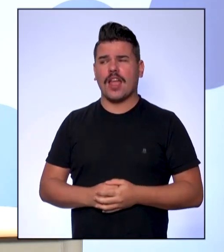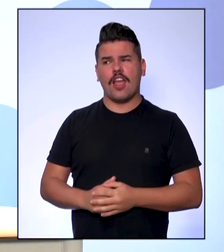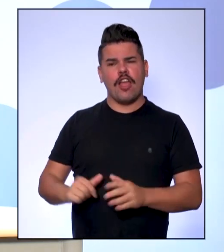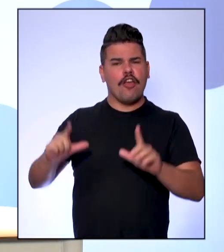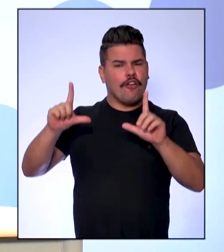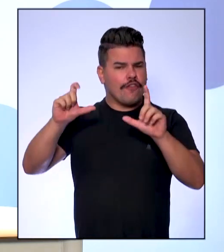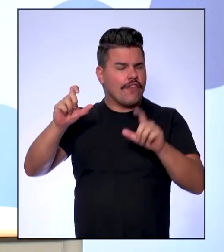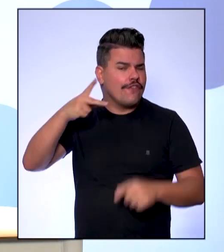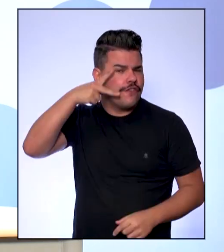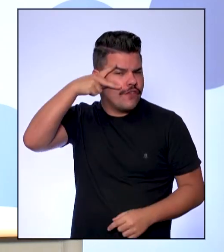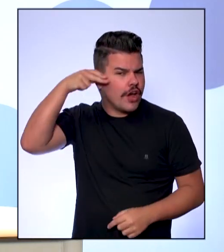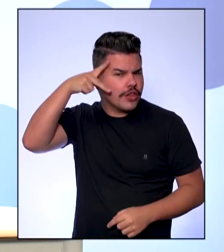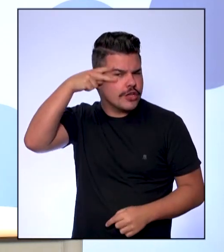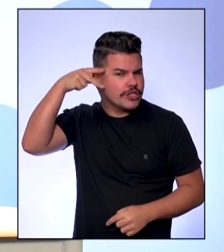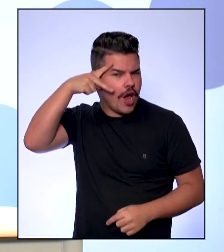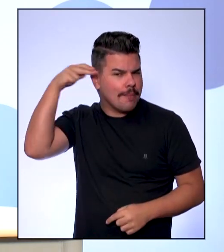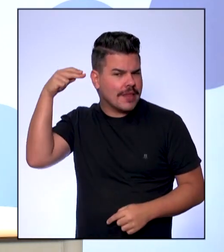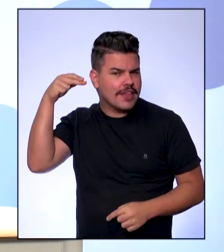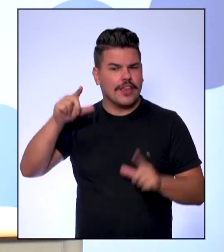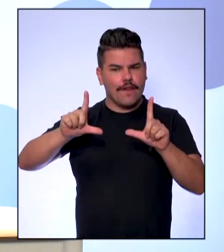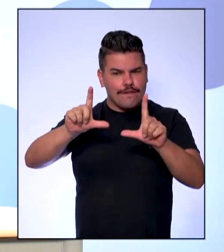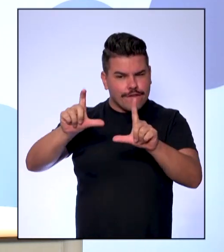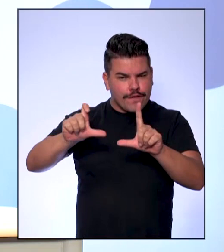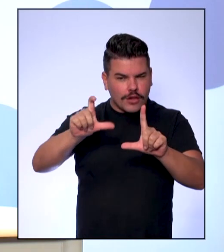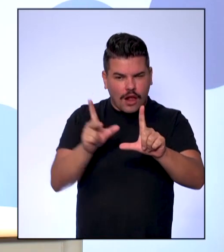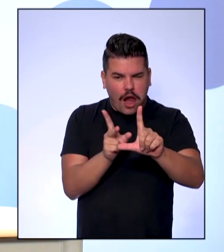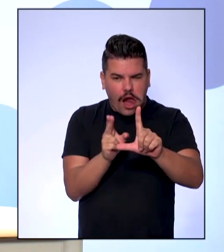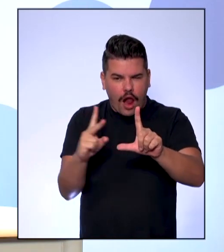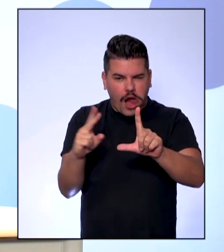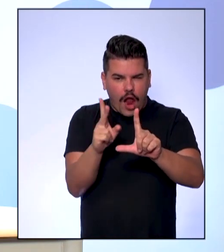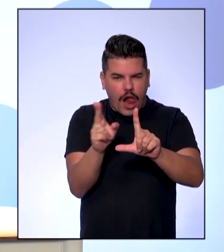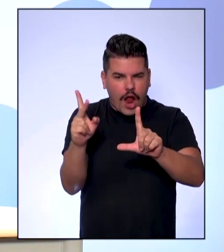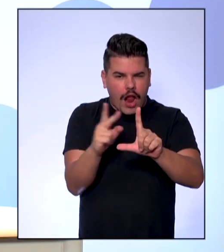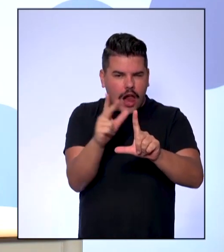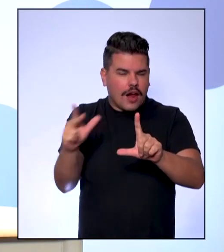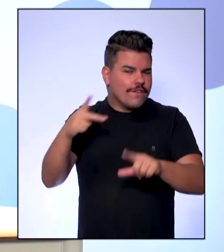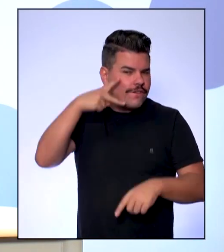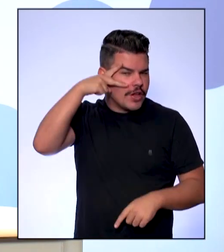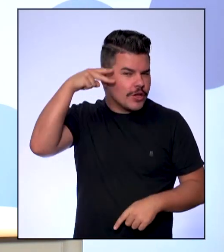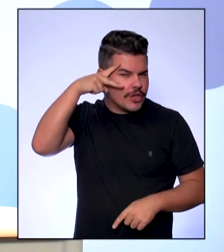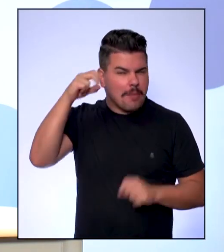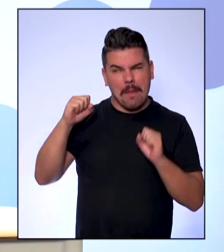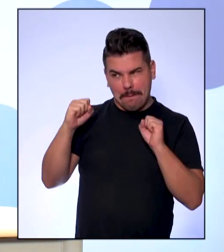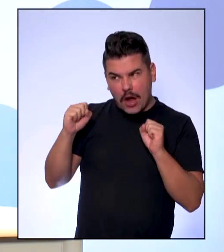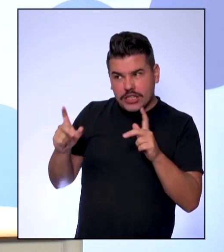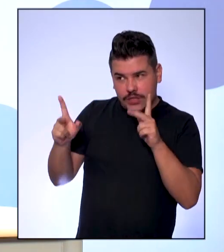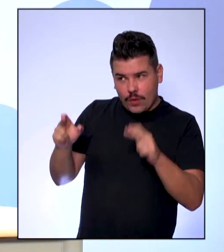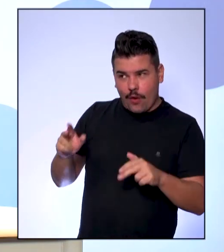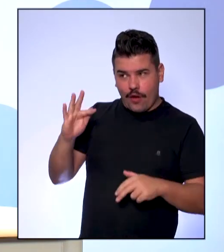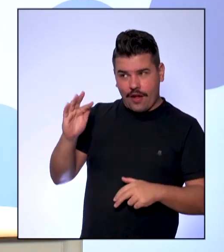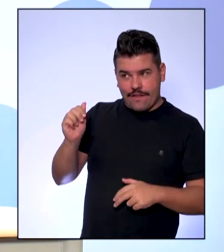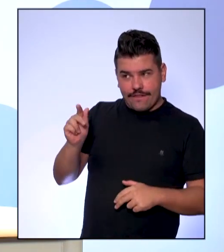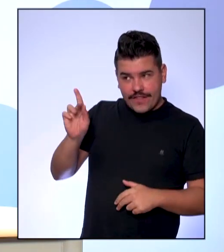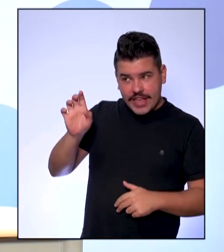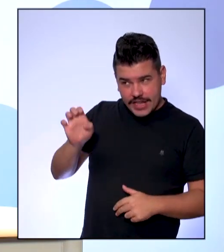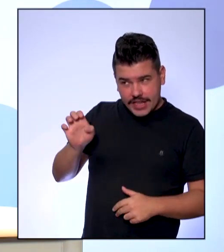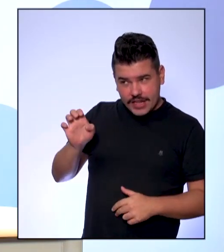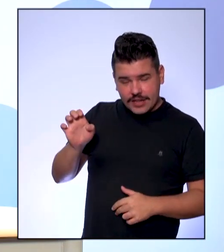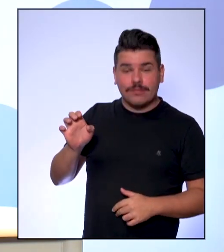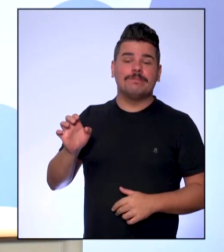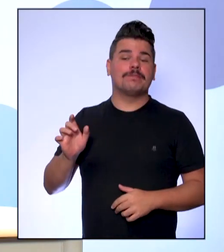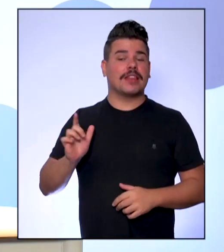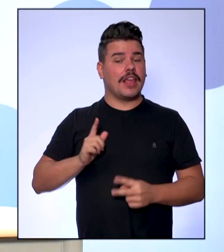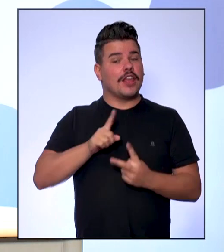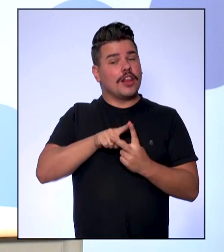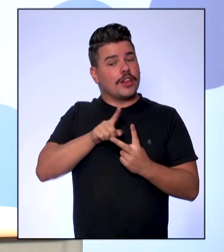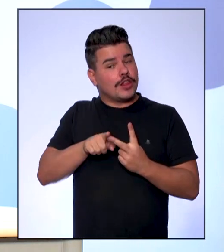Photoshop pode ser considerado fake news? No caso, o Photoshop, ele tem dois